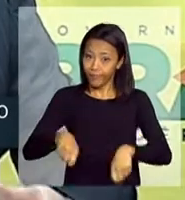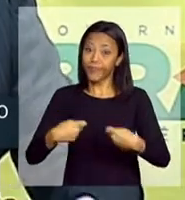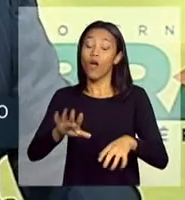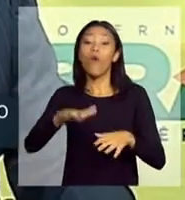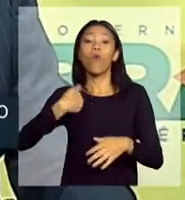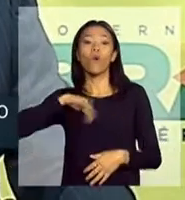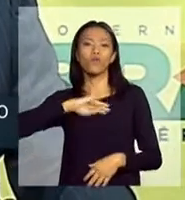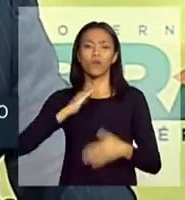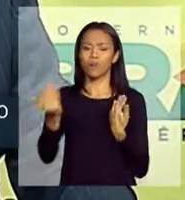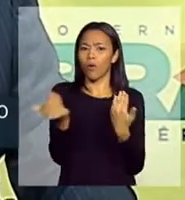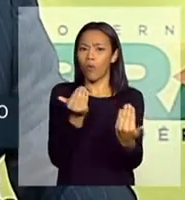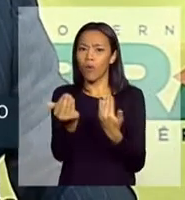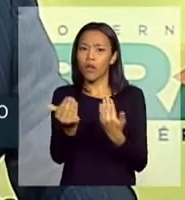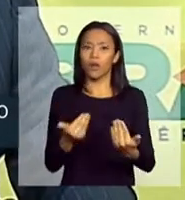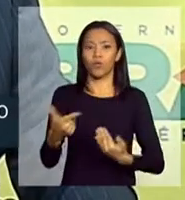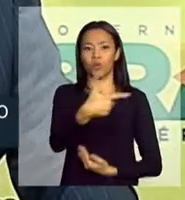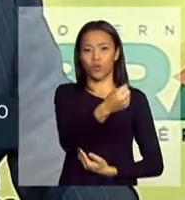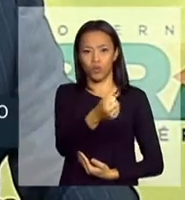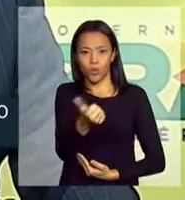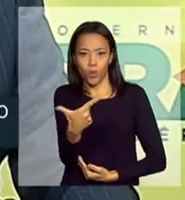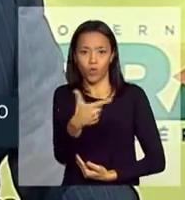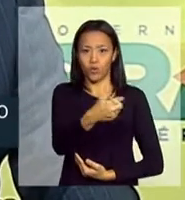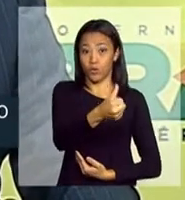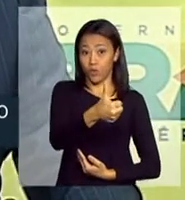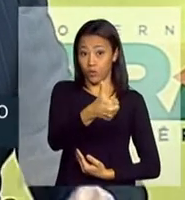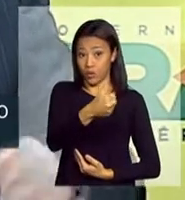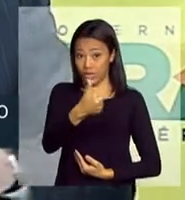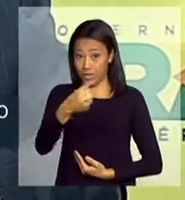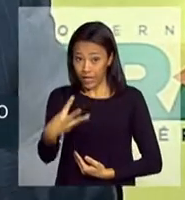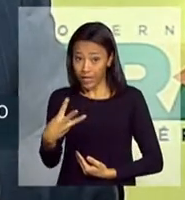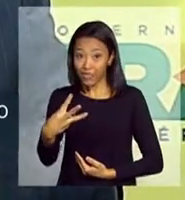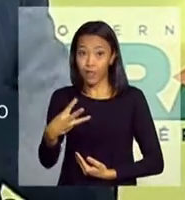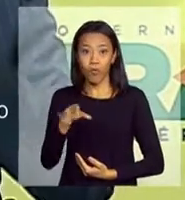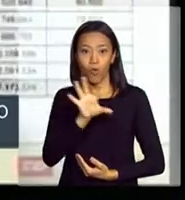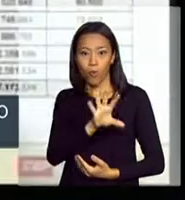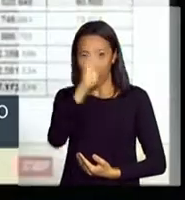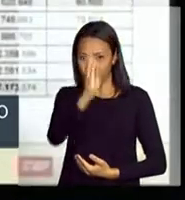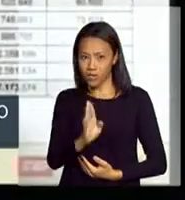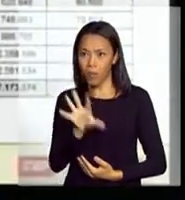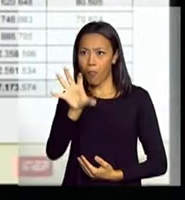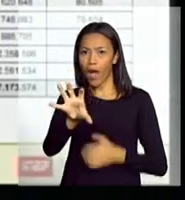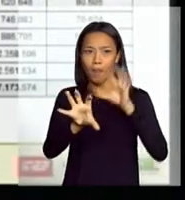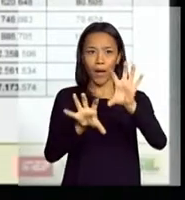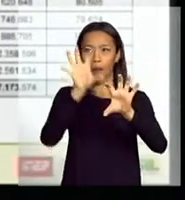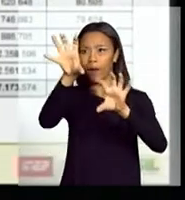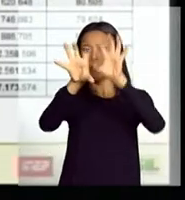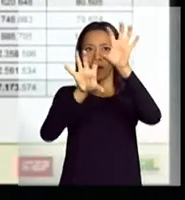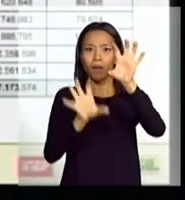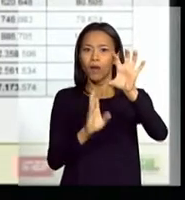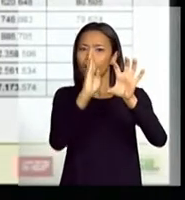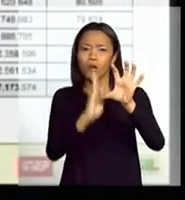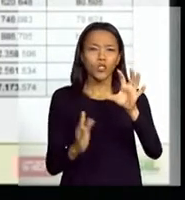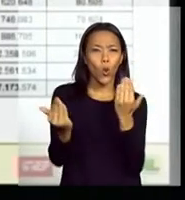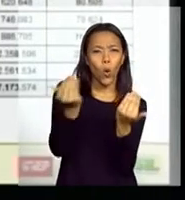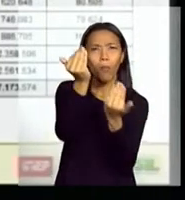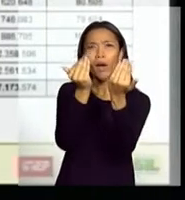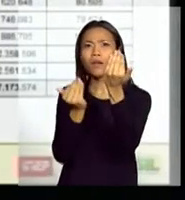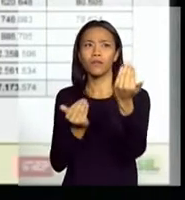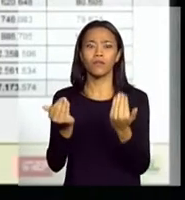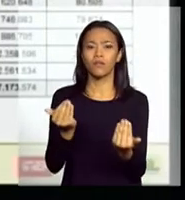compara 2012 com 2013 por regiões vocês vejam ali o